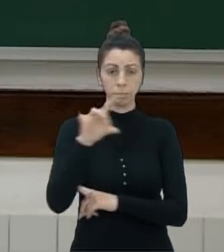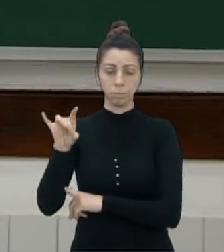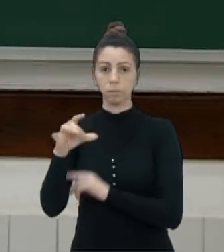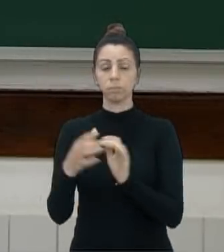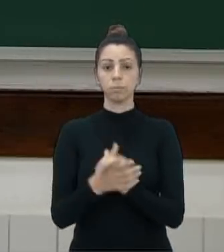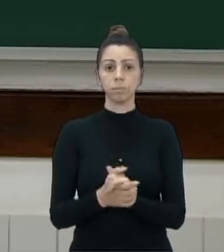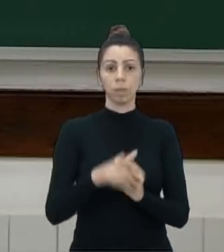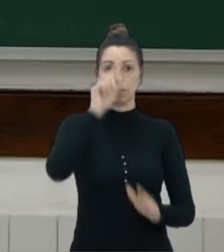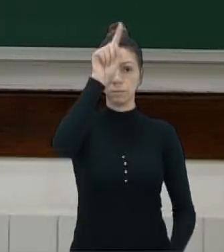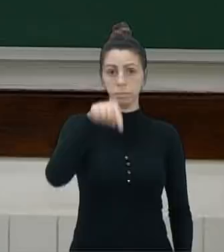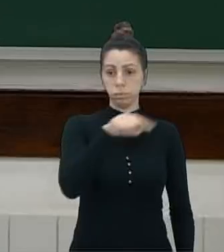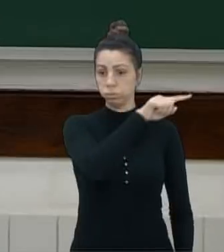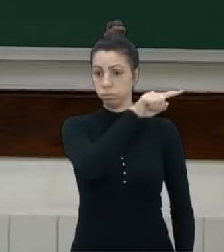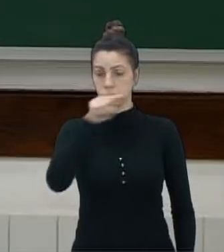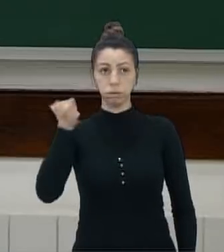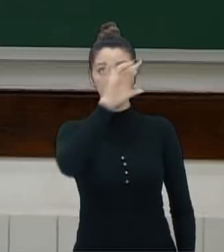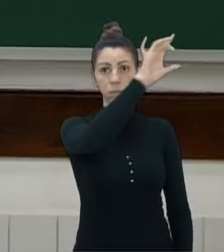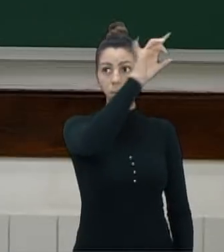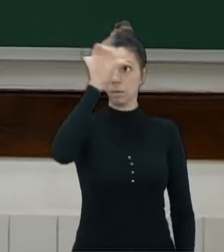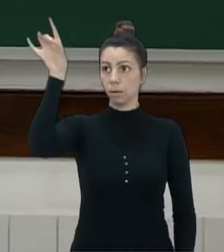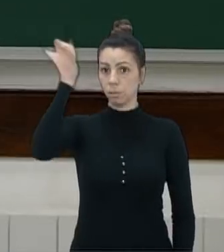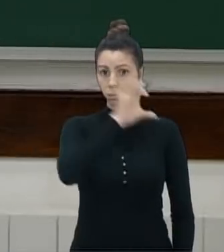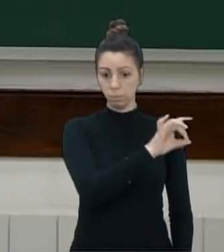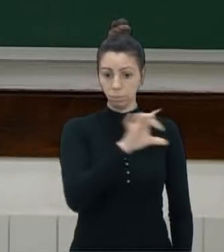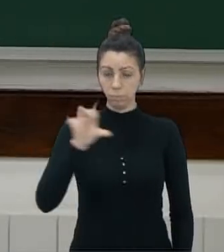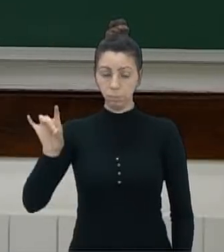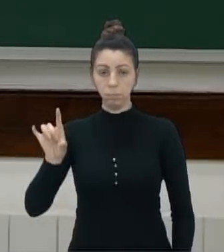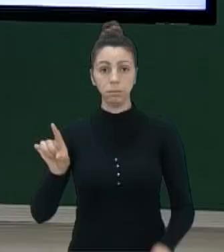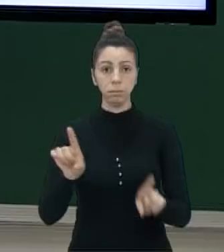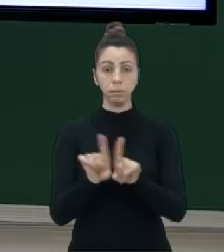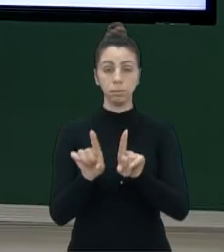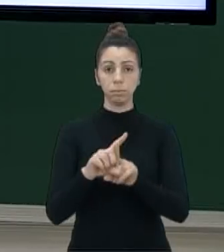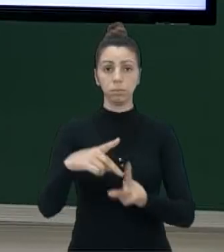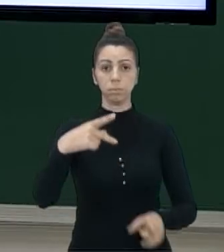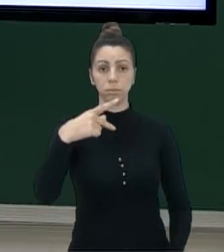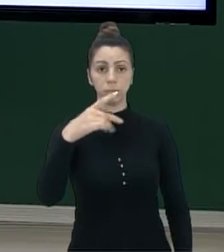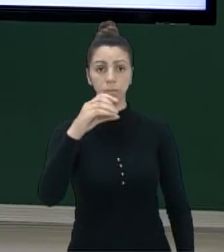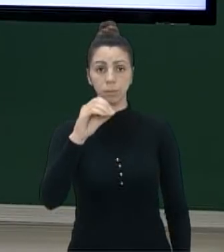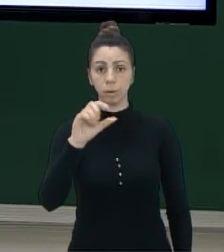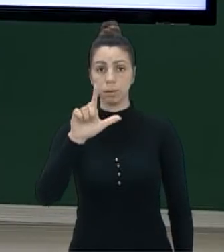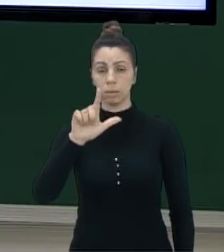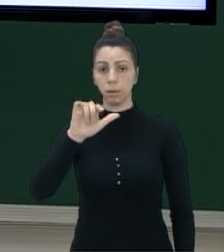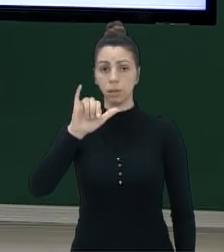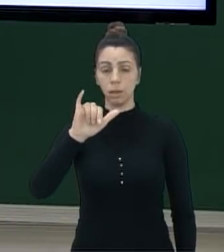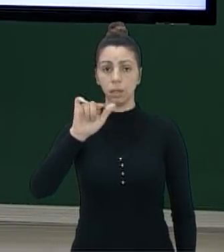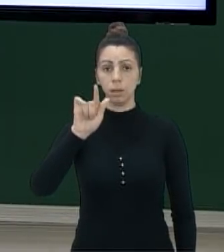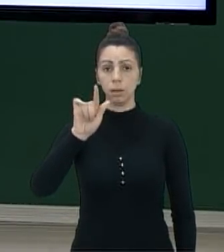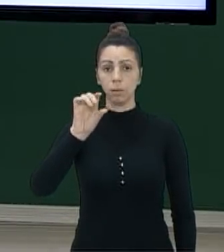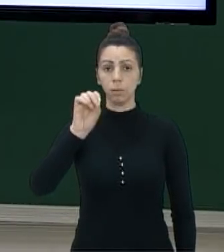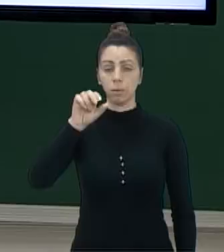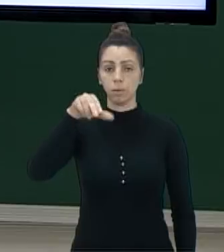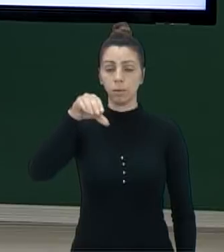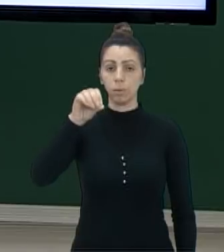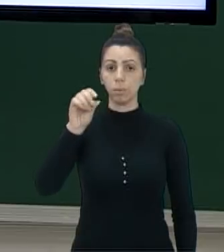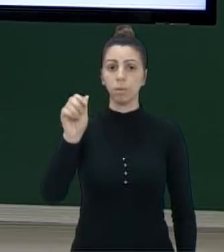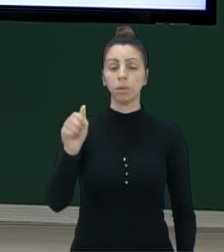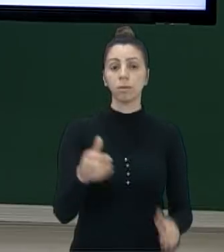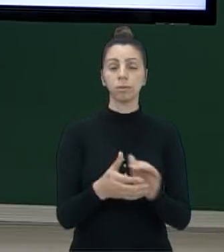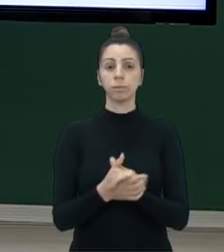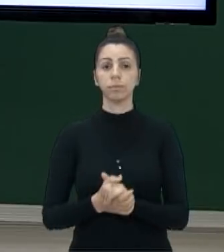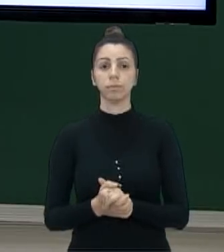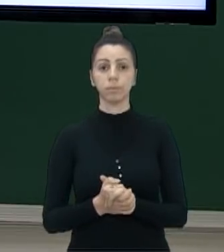identificação. E entramos no assunto dos polígonos, tá? As figuras geométricas